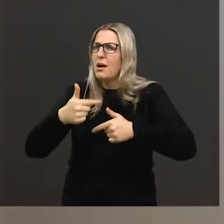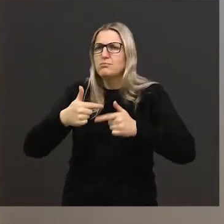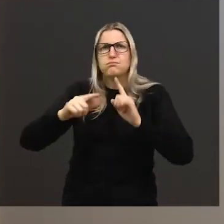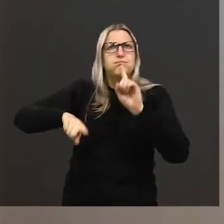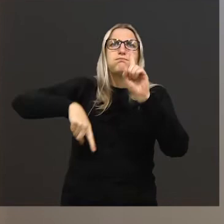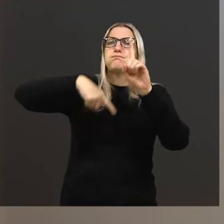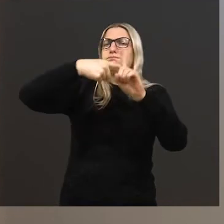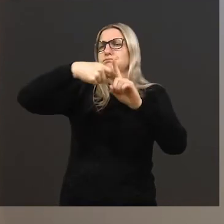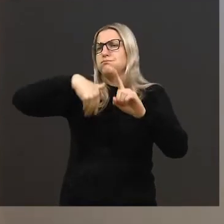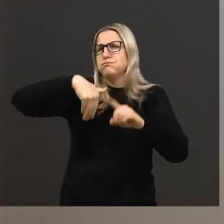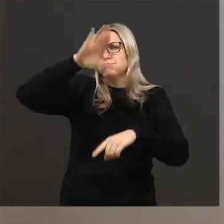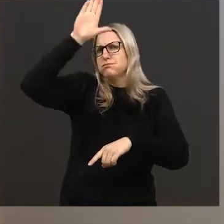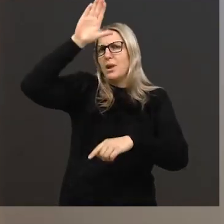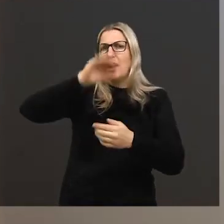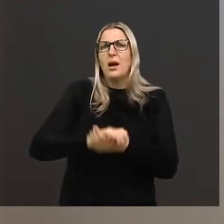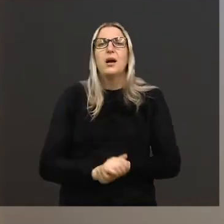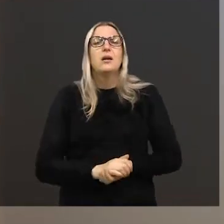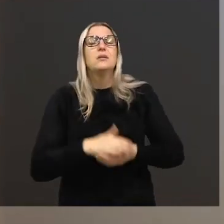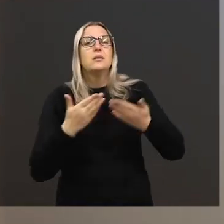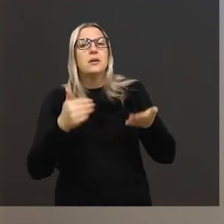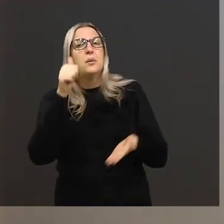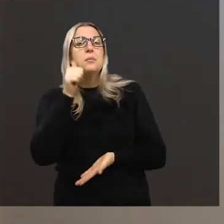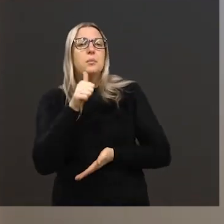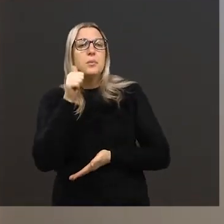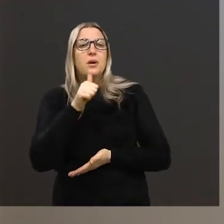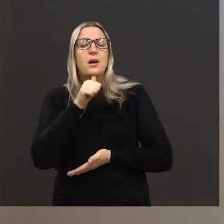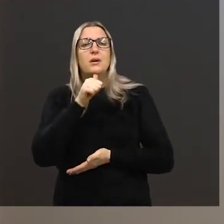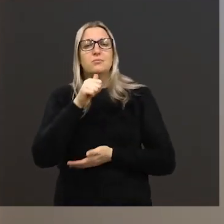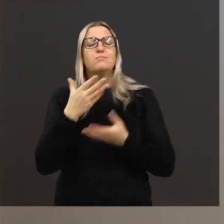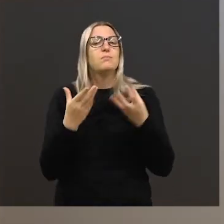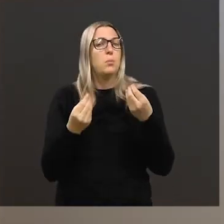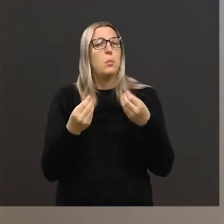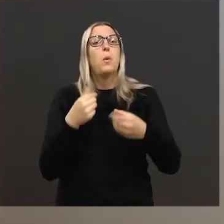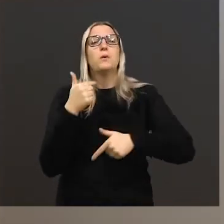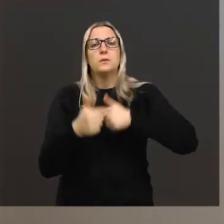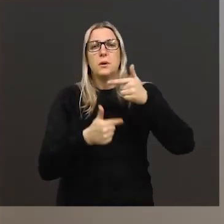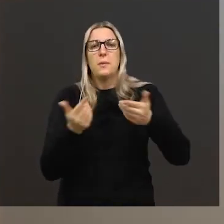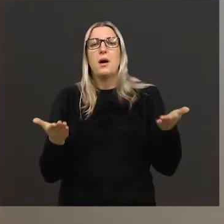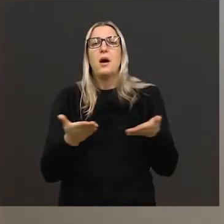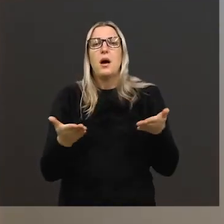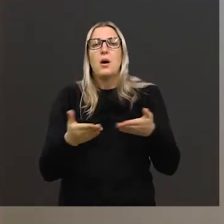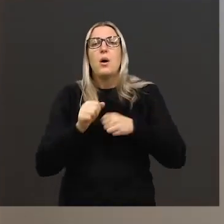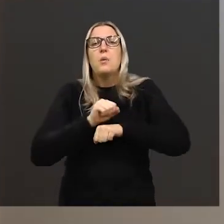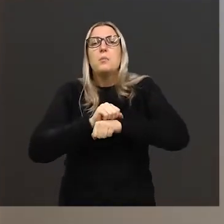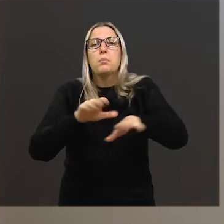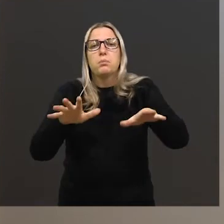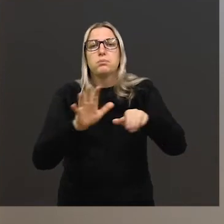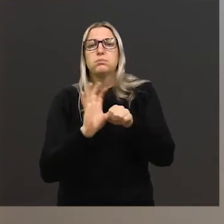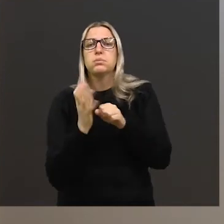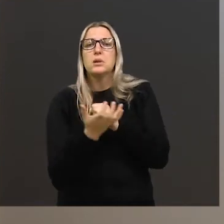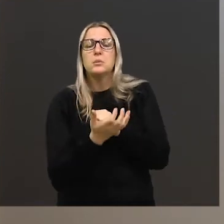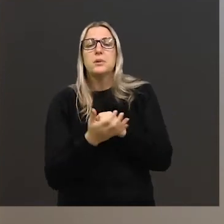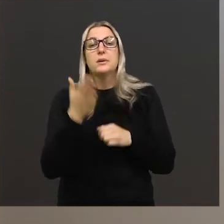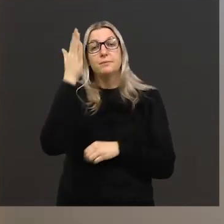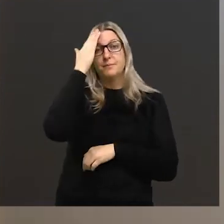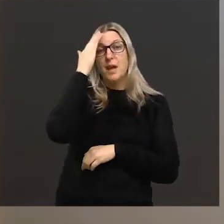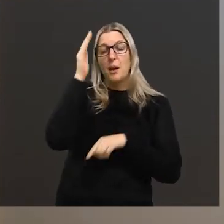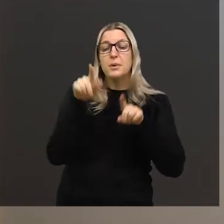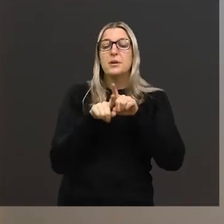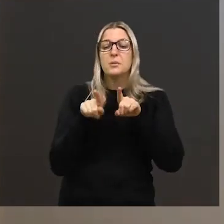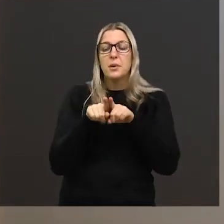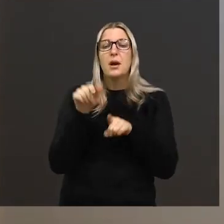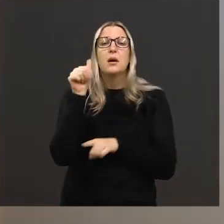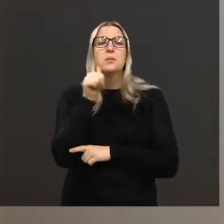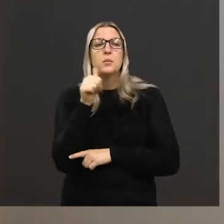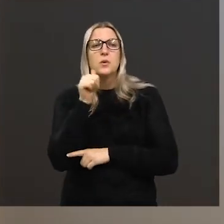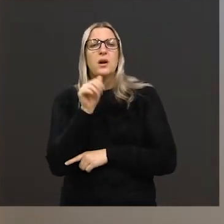então, dobrado, triplicado. Então, as mulheres estão sobrecarregadas nesse período da pandemia. A gente sabe também que elas